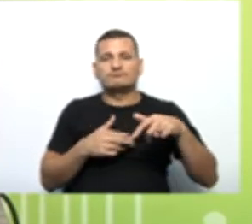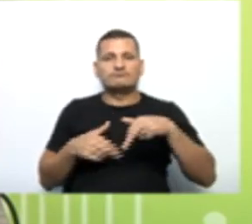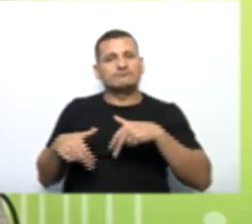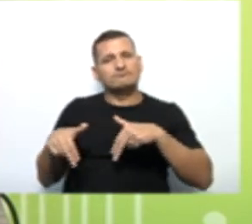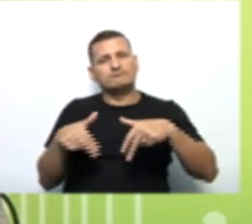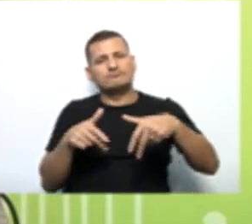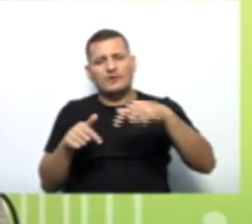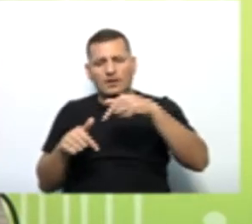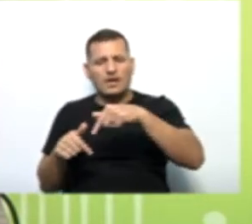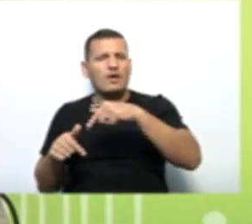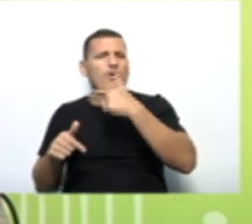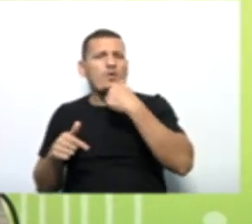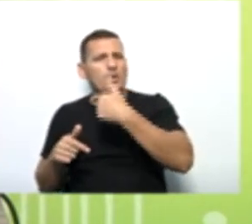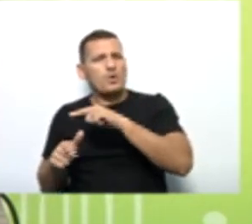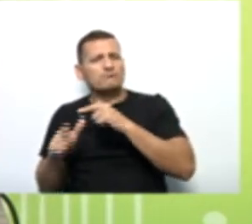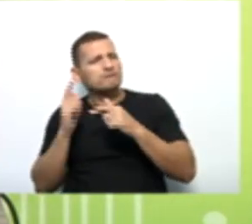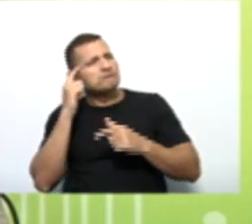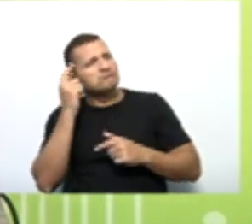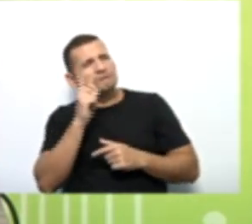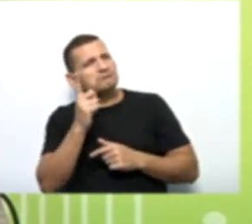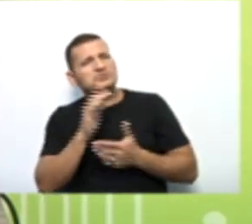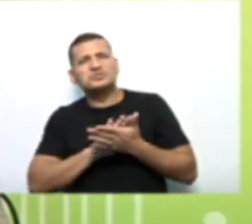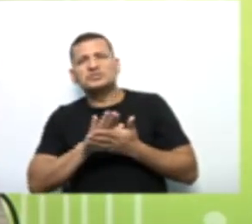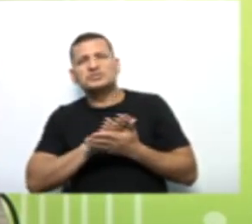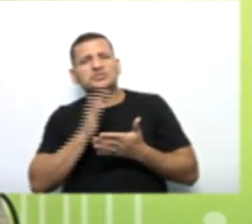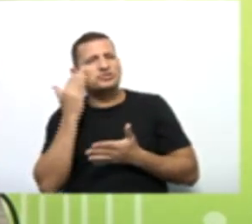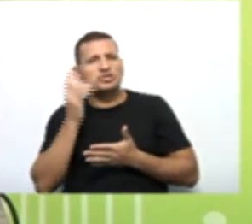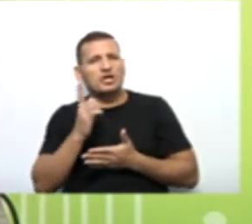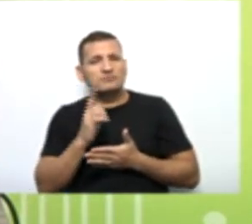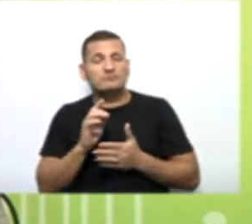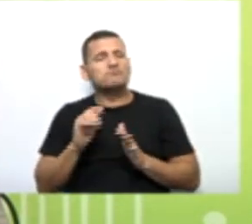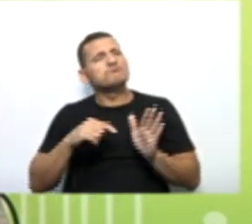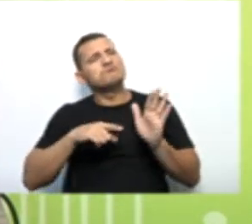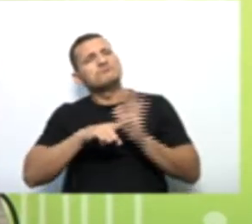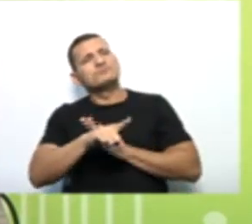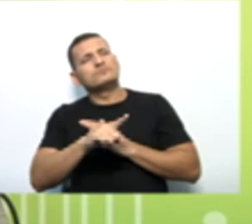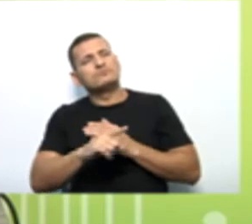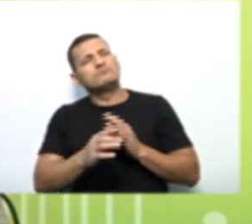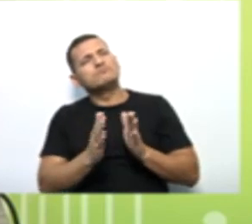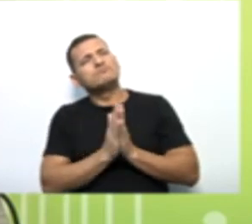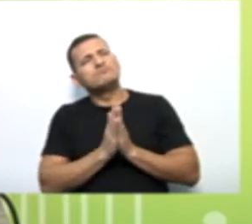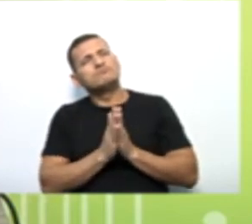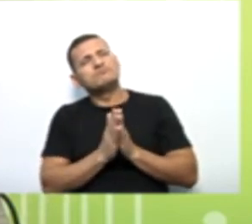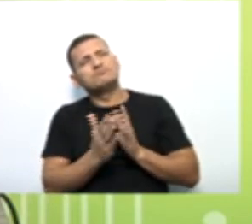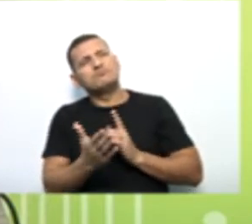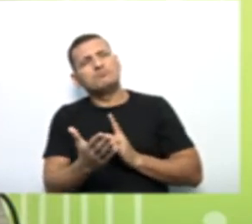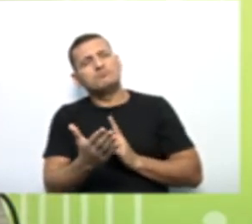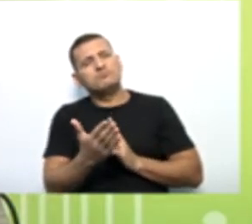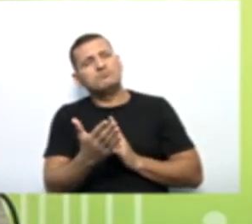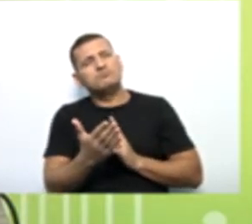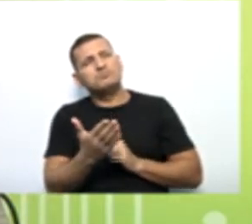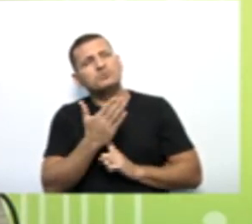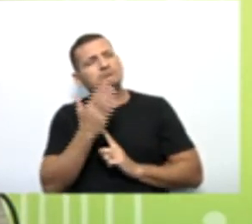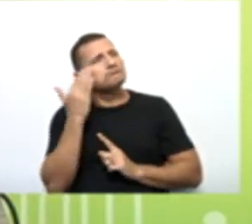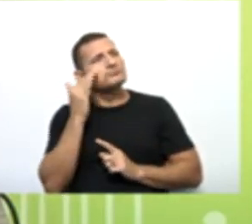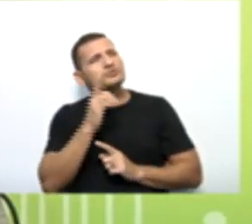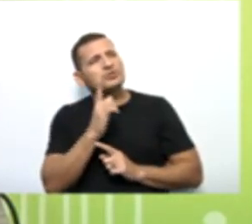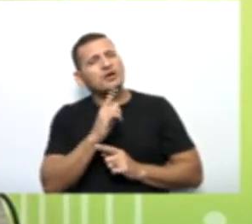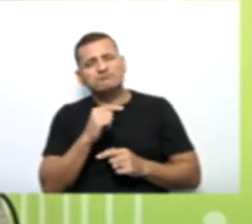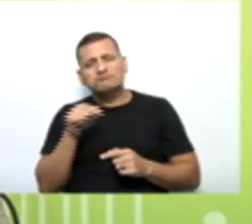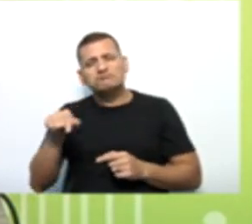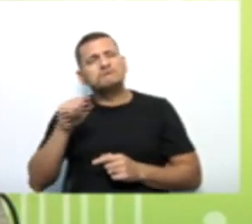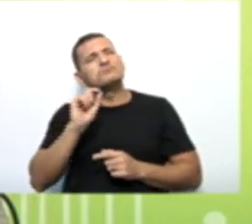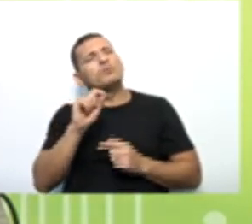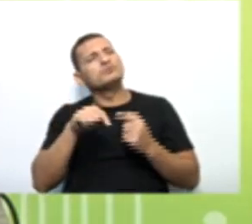ali meio confuso, sem saber como entender essa lição, e perguntou: mestre, por favor, mestre, eu não consegui entender essa